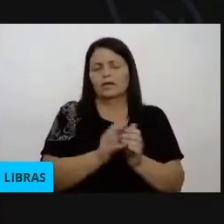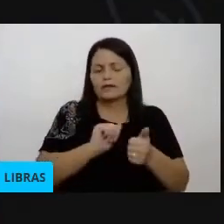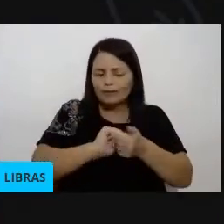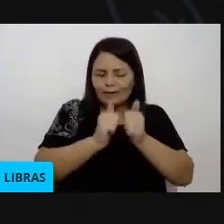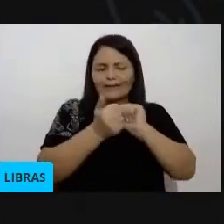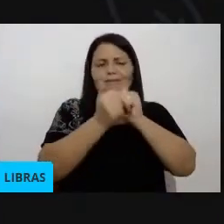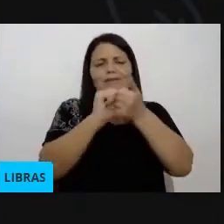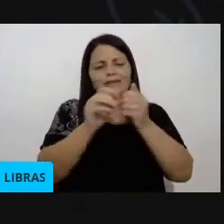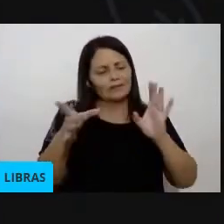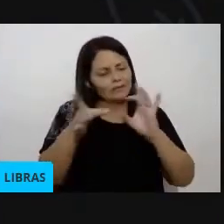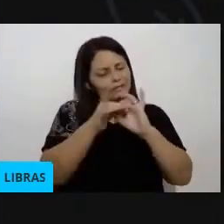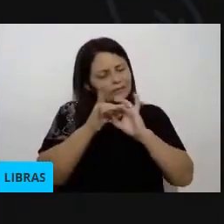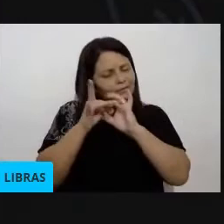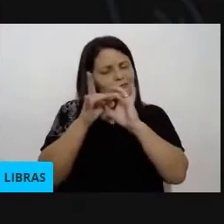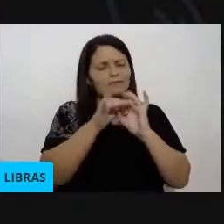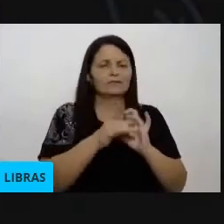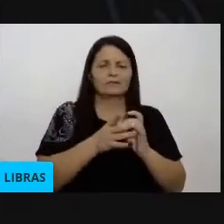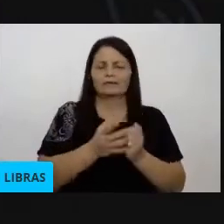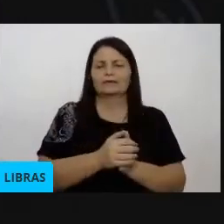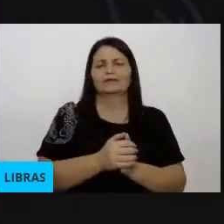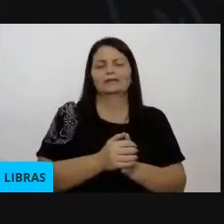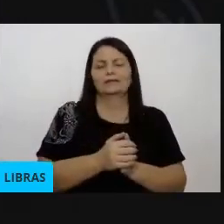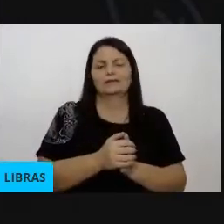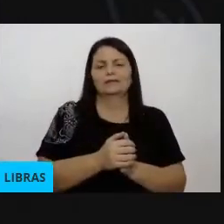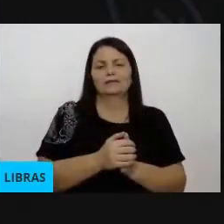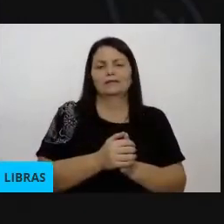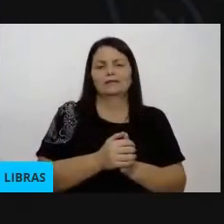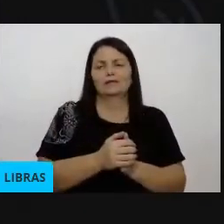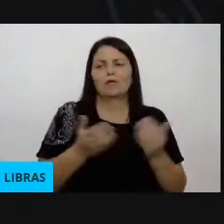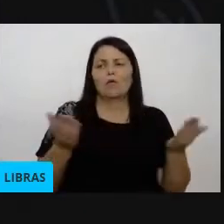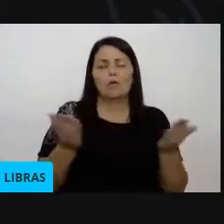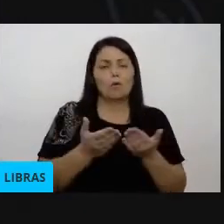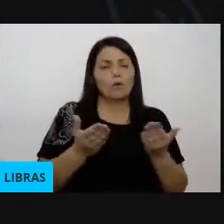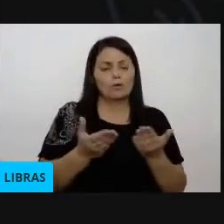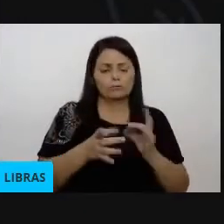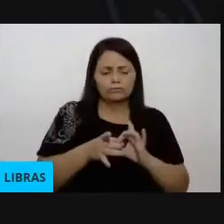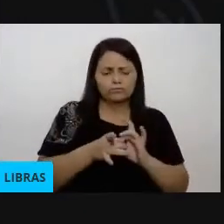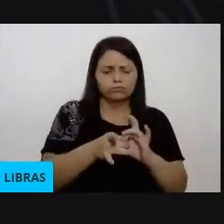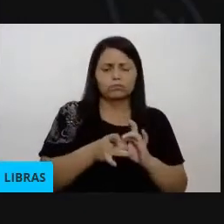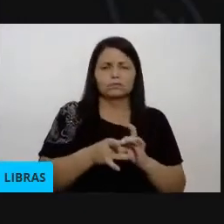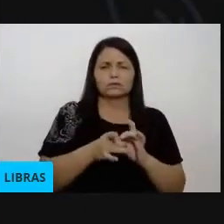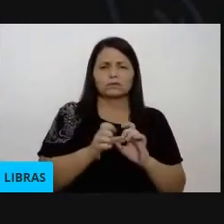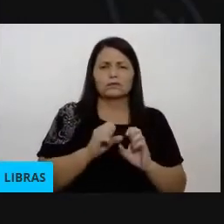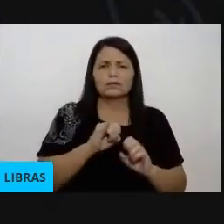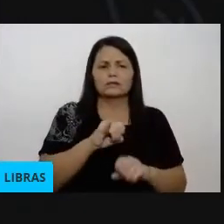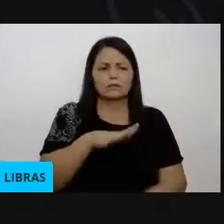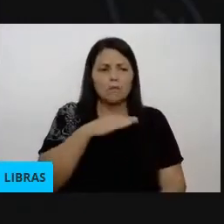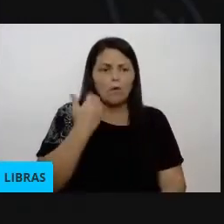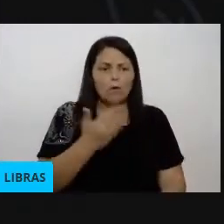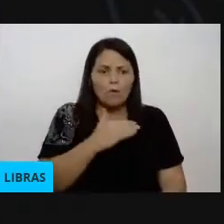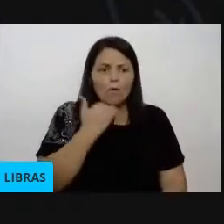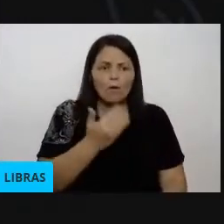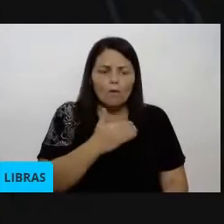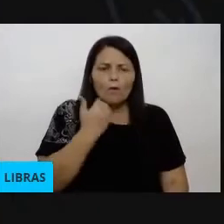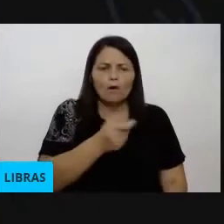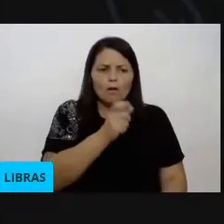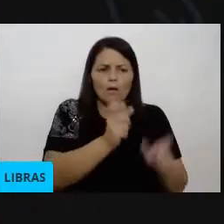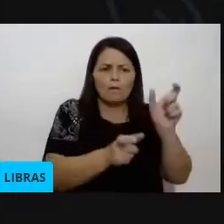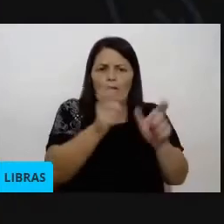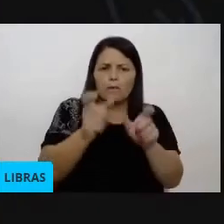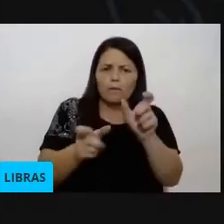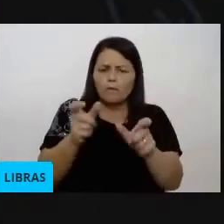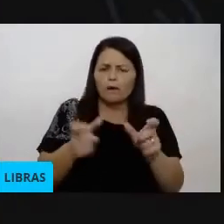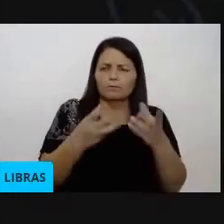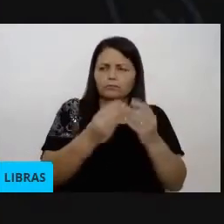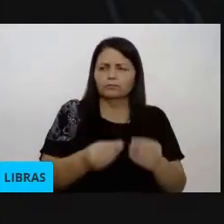adaptando. Hoje ficou algo crônico, se não tivesse morrendo tanta gente. Então, a